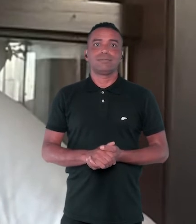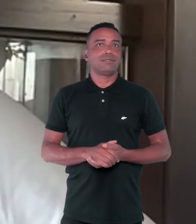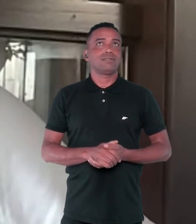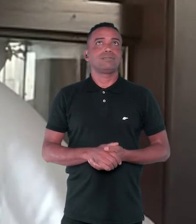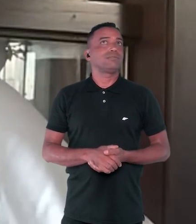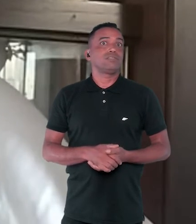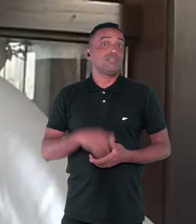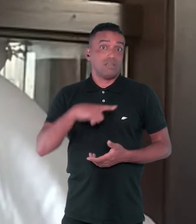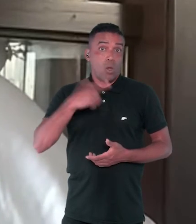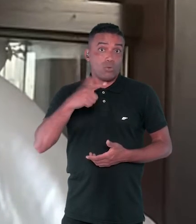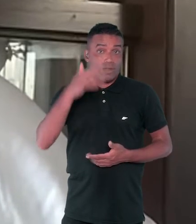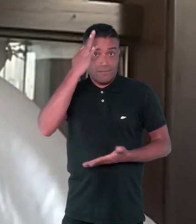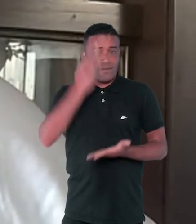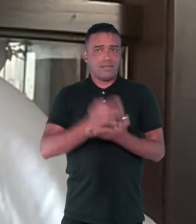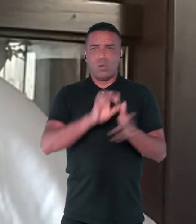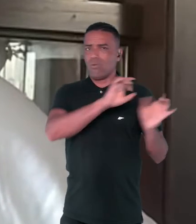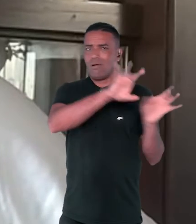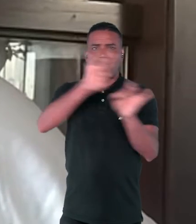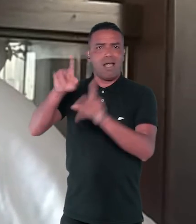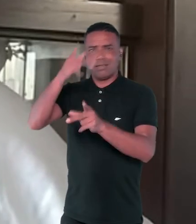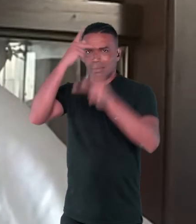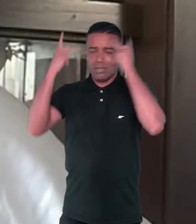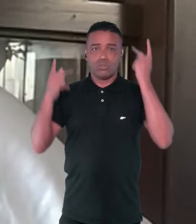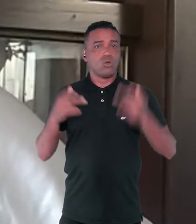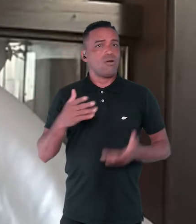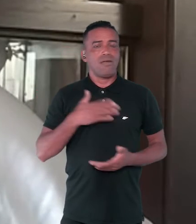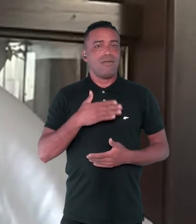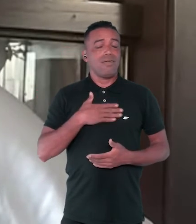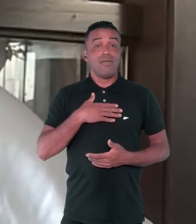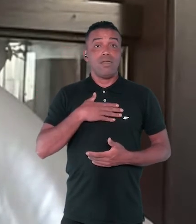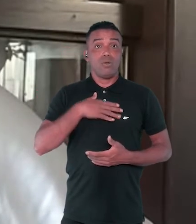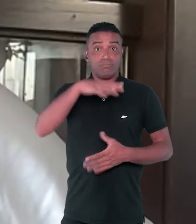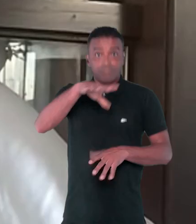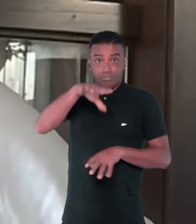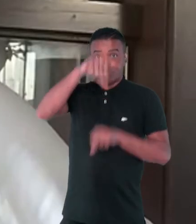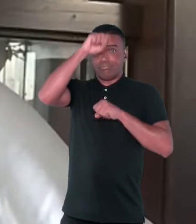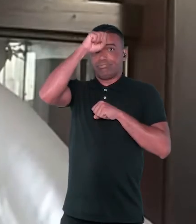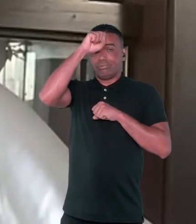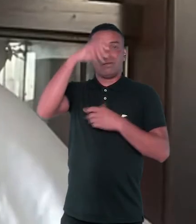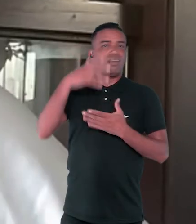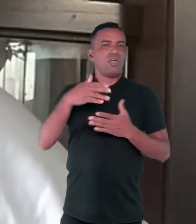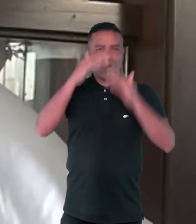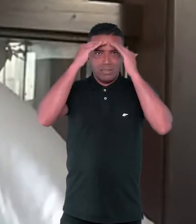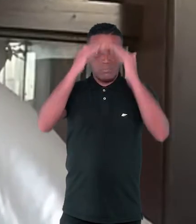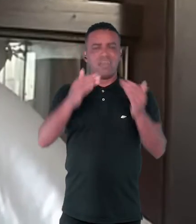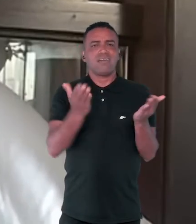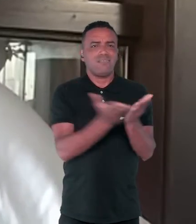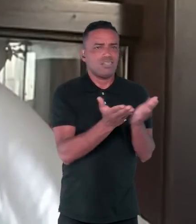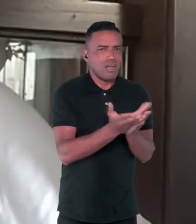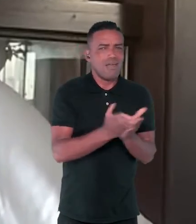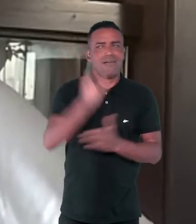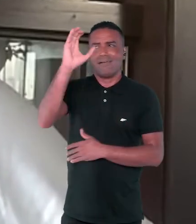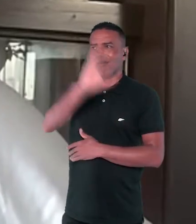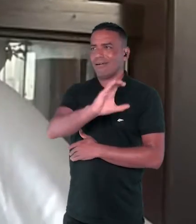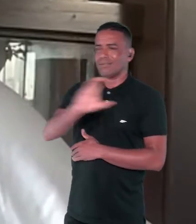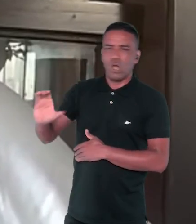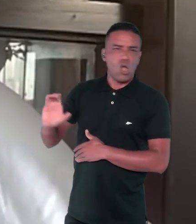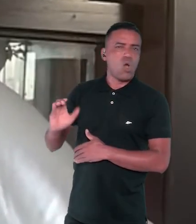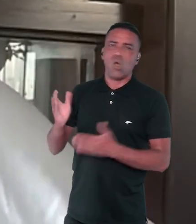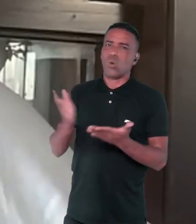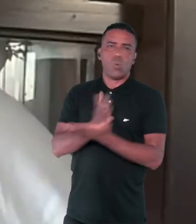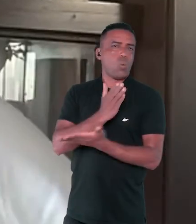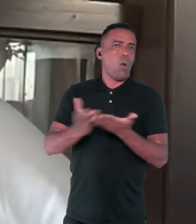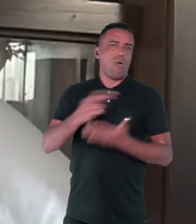fé. E fé, cada um tem a sua. Eu sou aprendiz de espiritismo, mas eu respeito quem é evangélico, quem é católico, quem é.